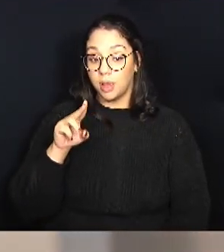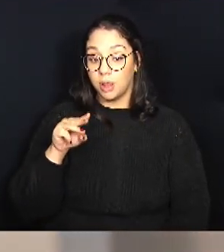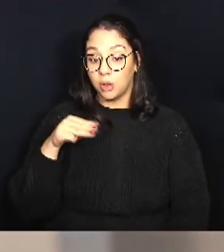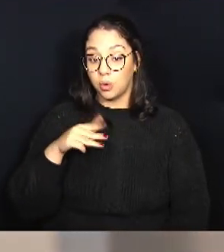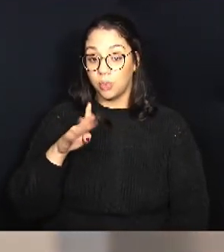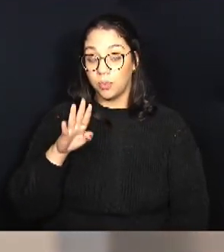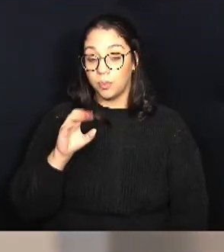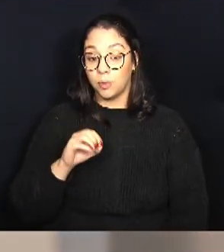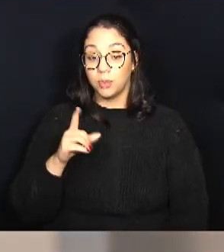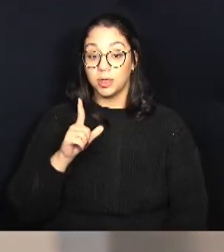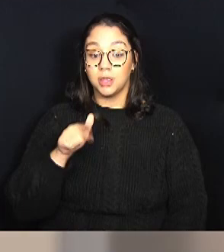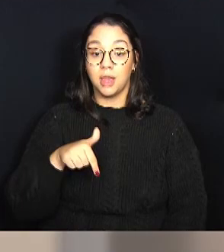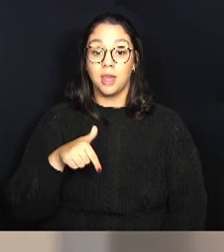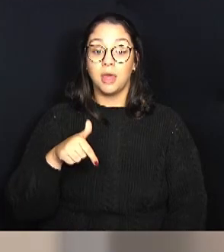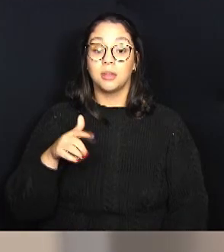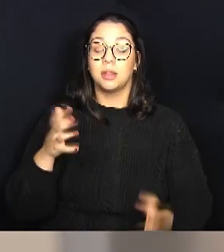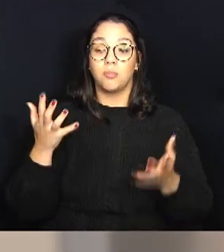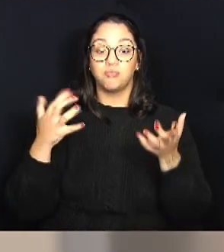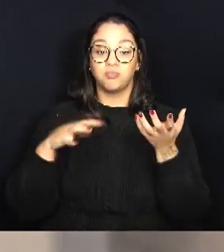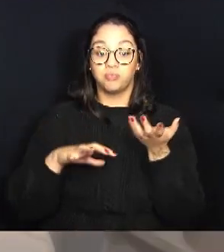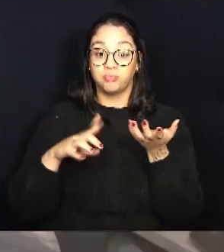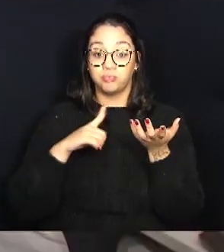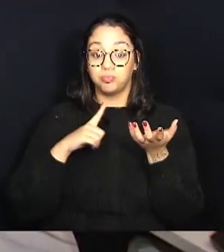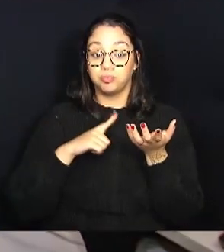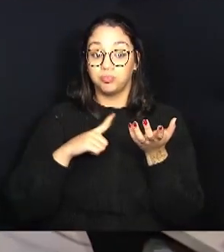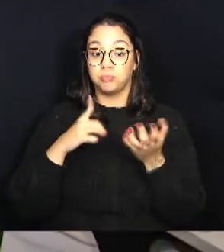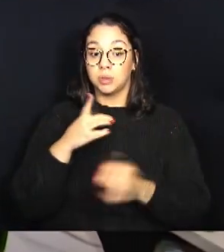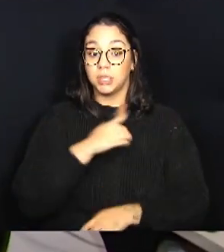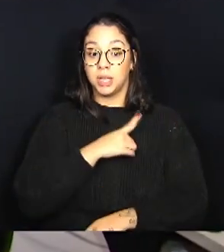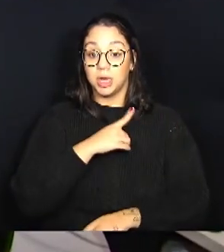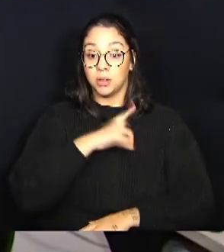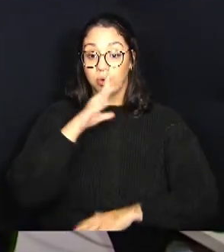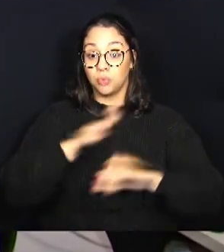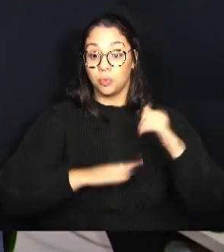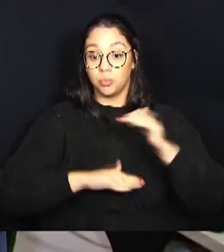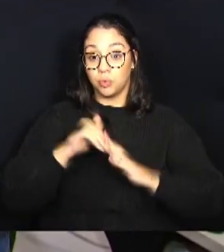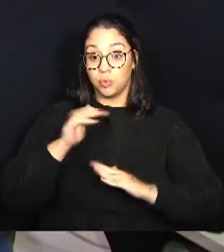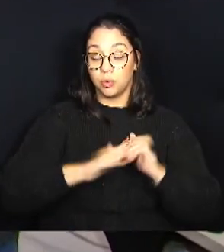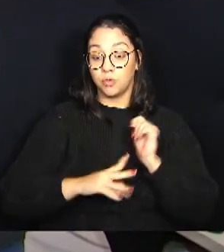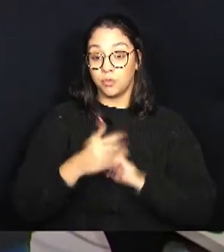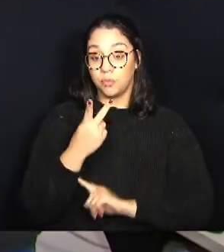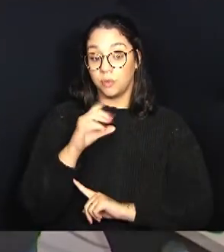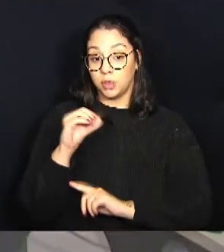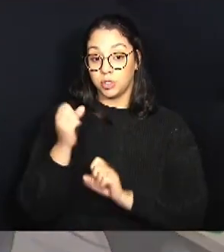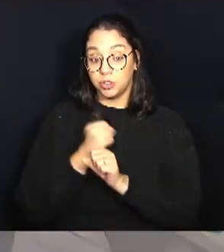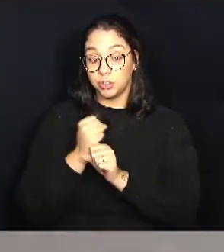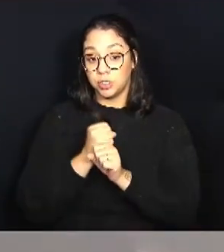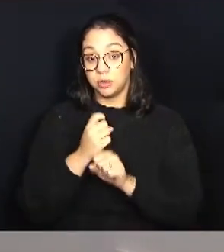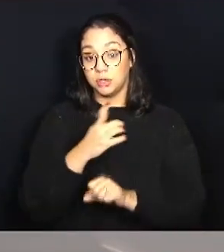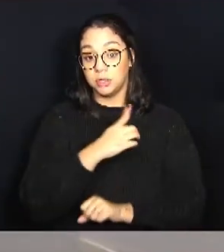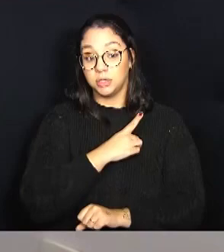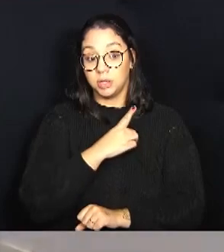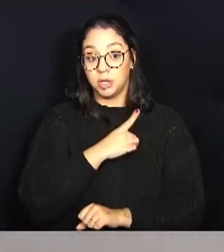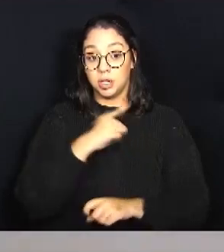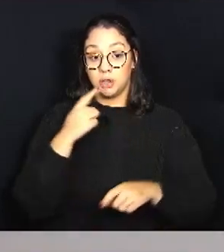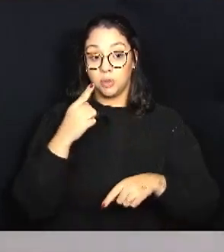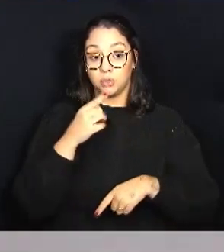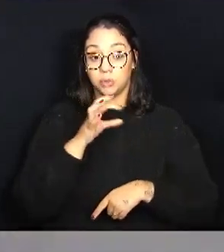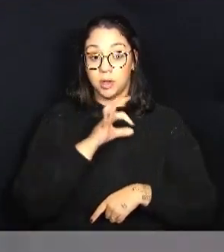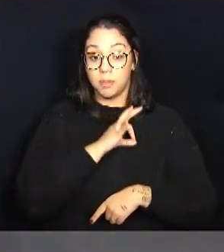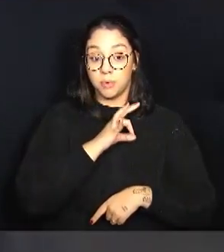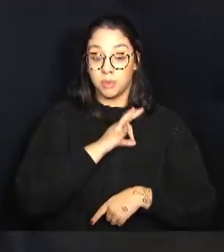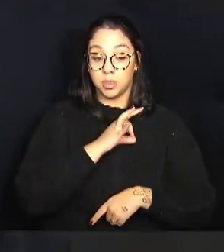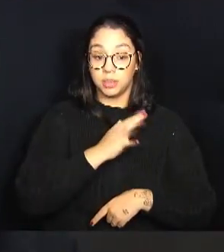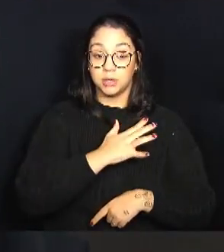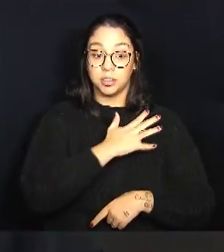da Câmara Federal. O deputado atuou por 20 anos como delegado da Polícia Civil de São Paulo e